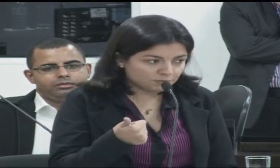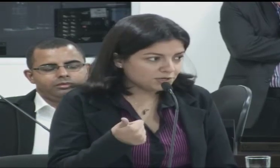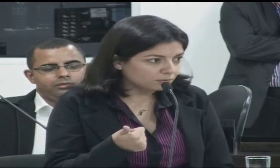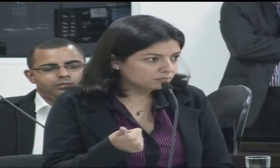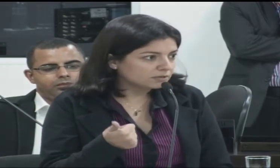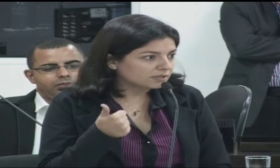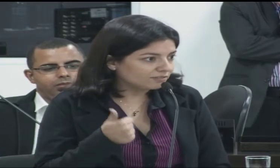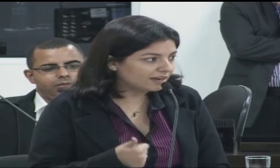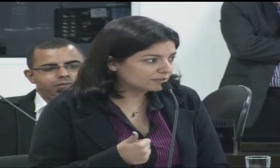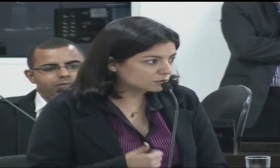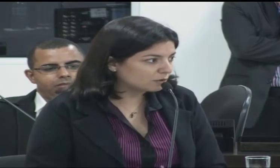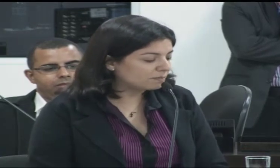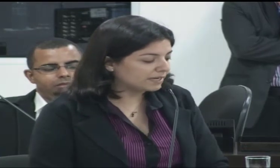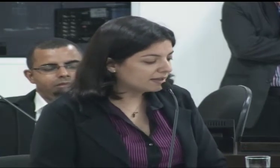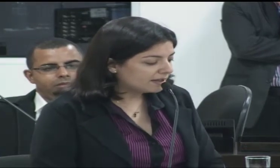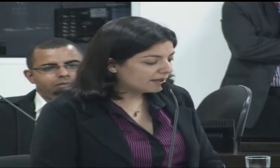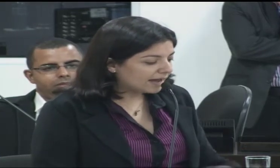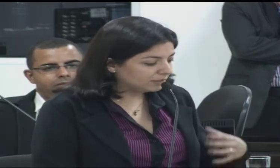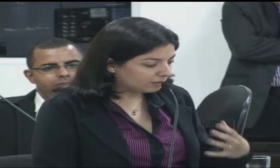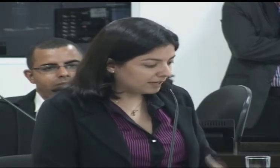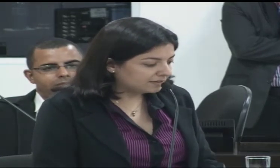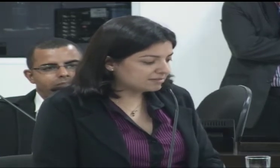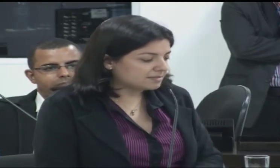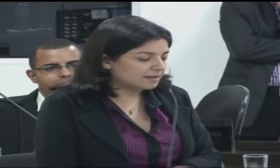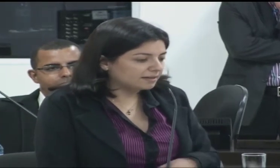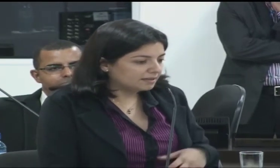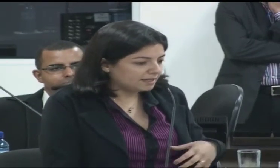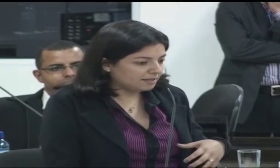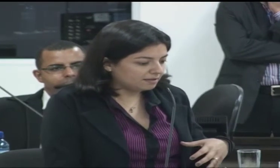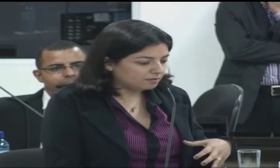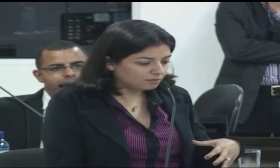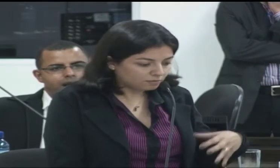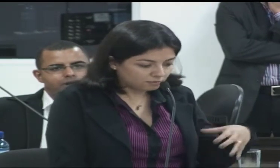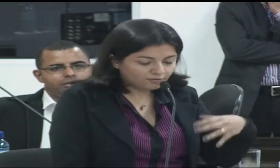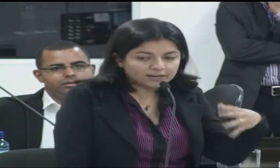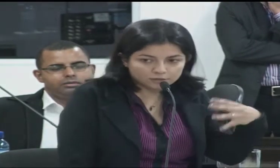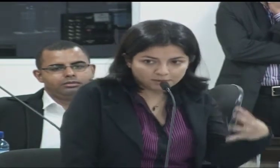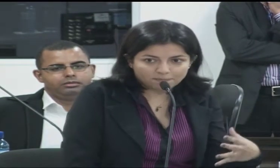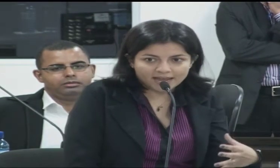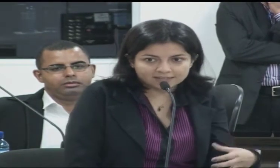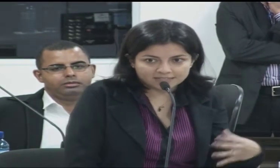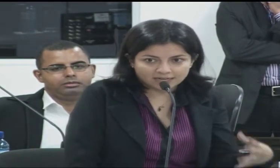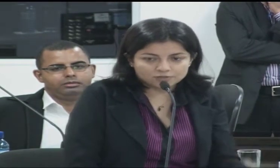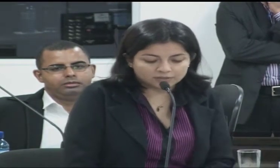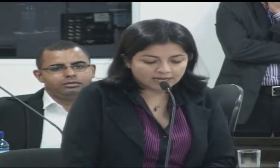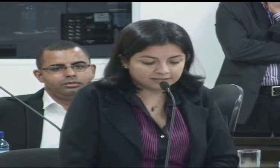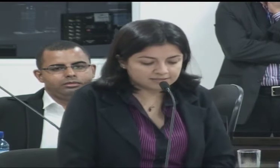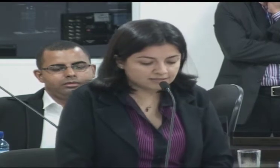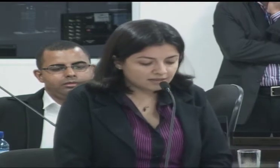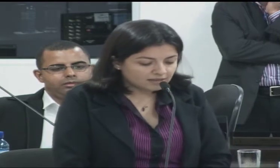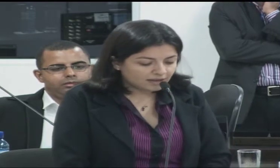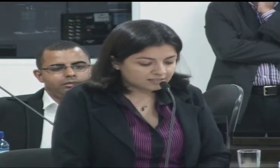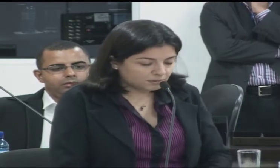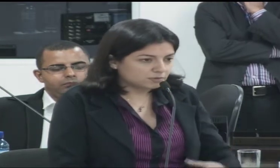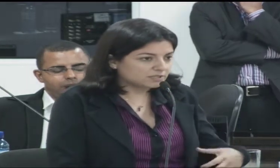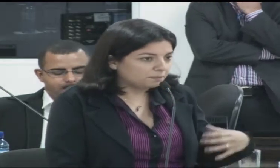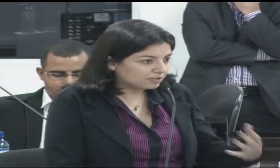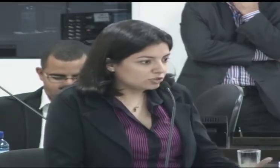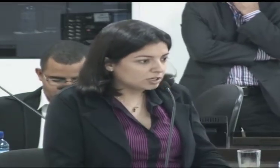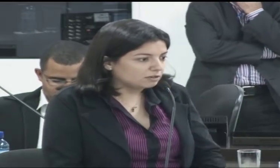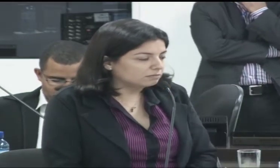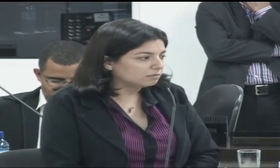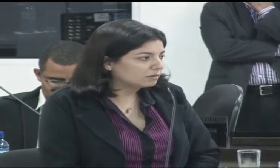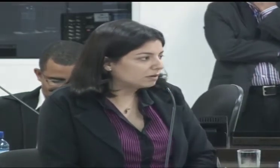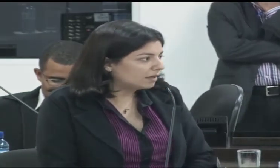2001 que fala sobre a intolerância e fala sobre penas relacionadas às pessoas que